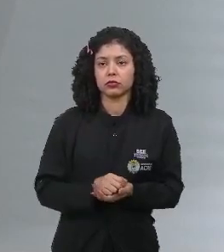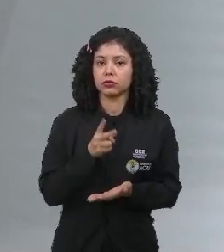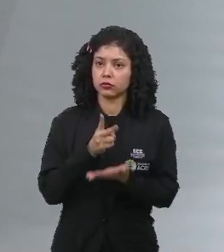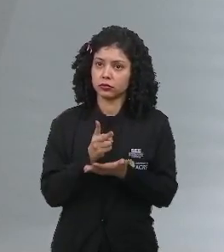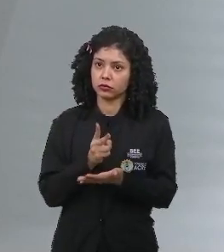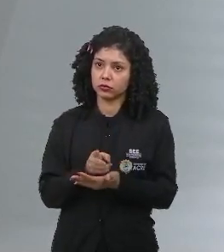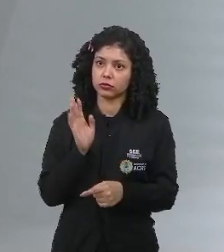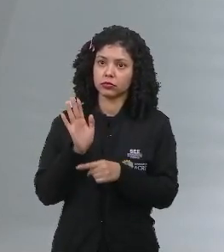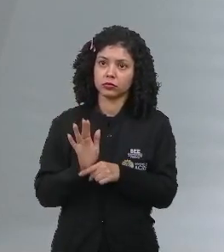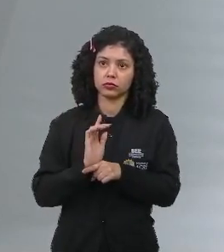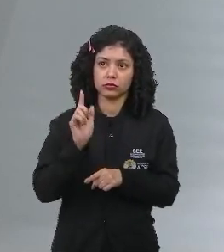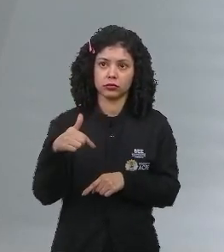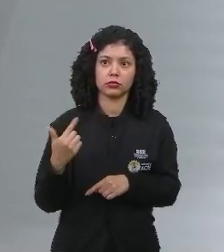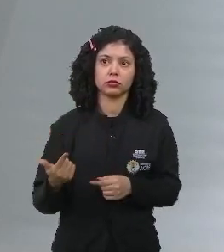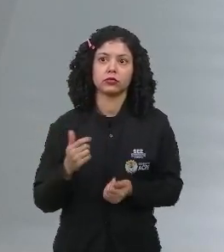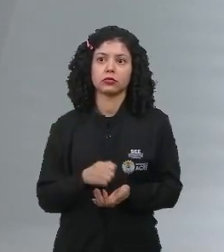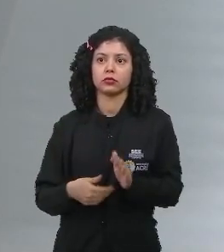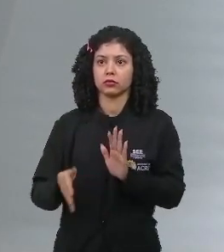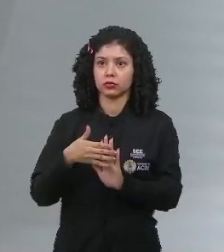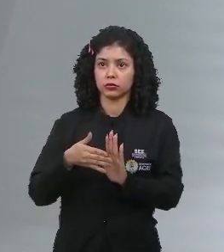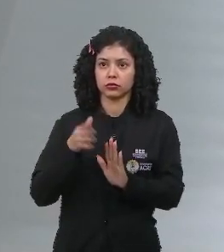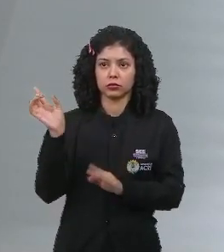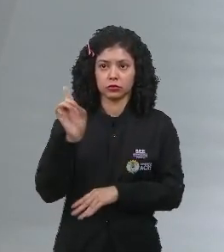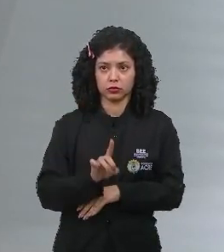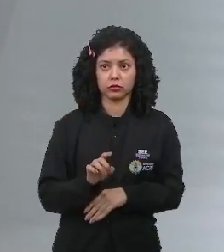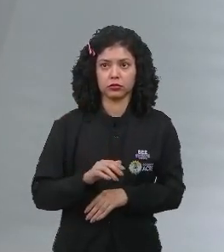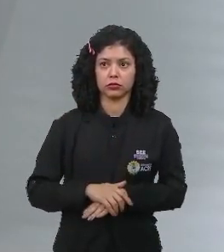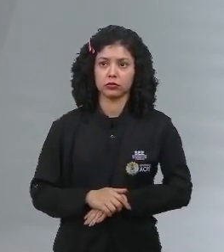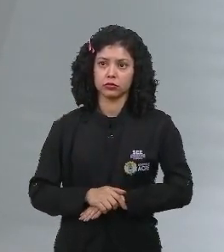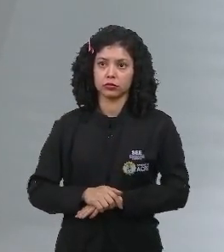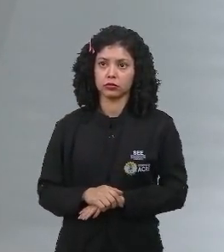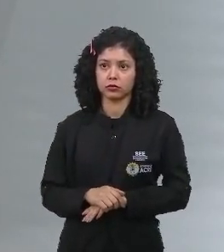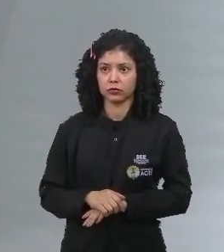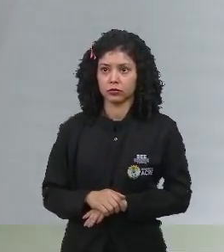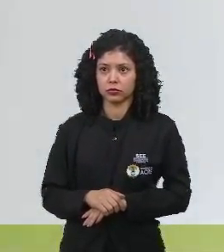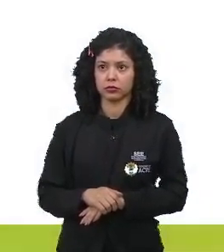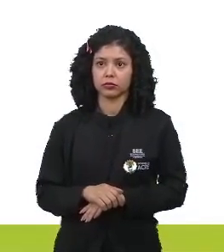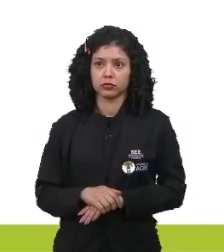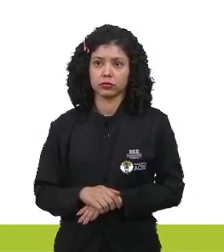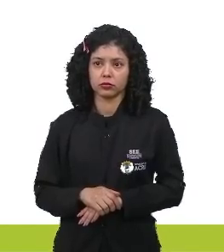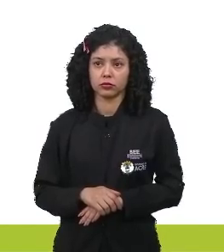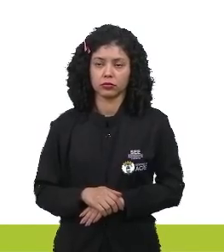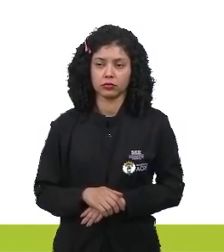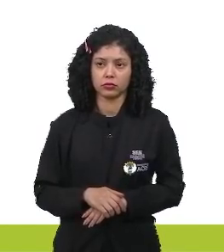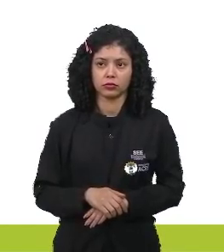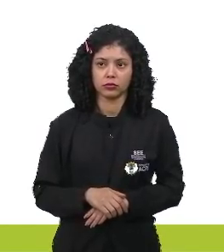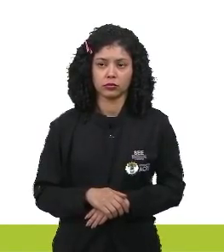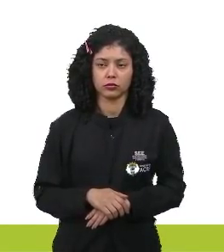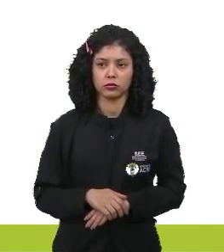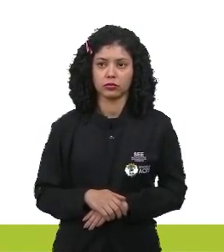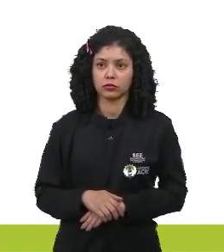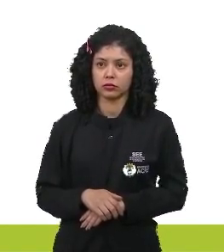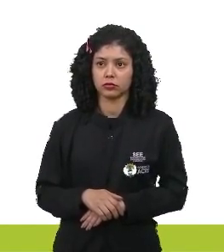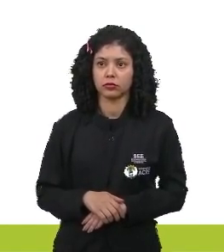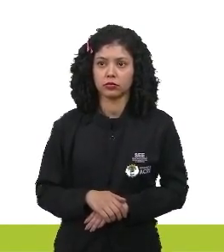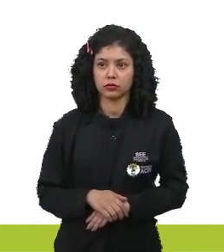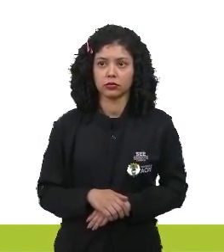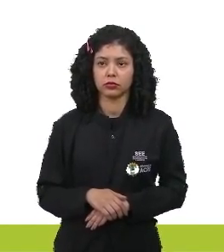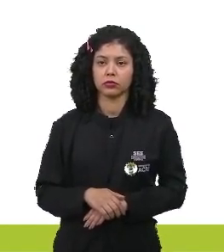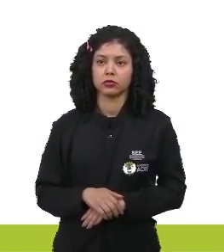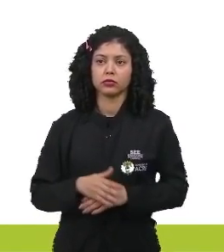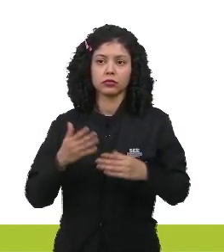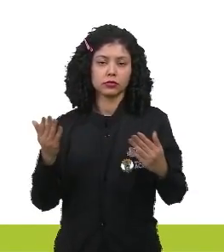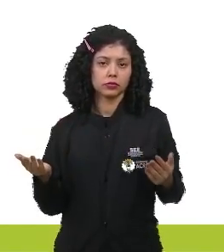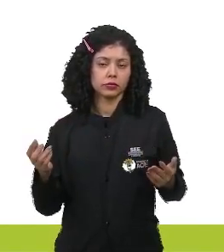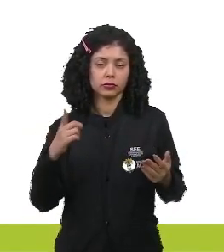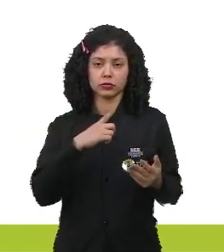mesmo tempo eu posso ajudar outro a promover seus direitos individuais agora nós temos ainda o